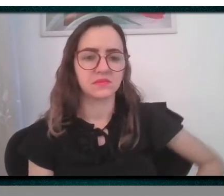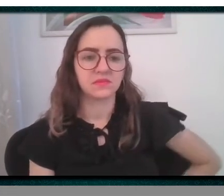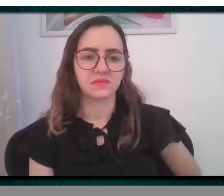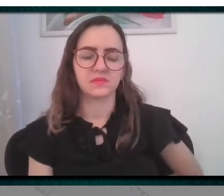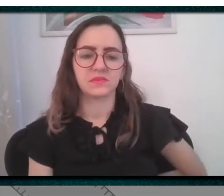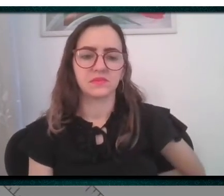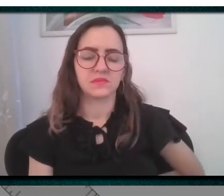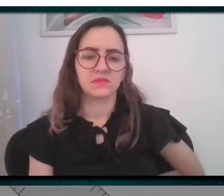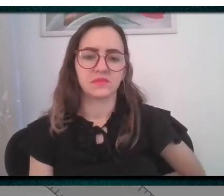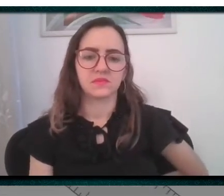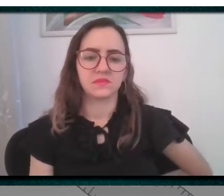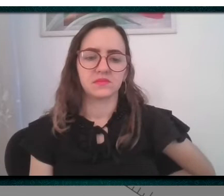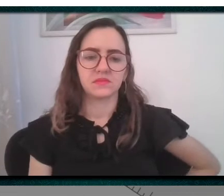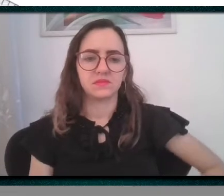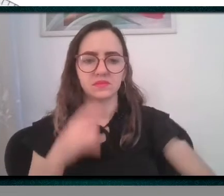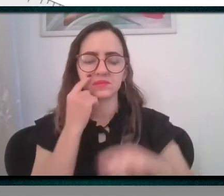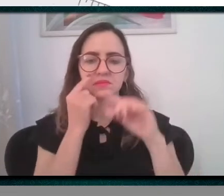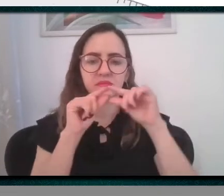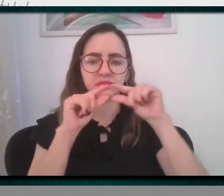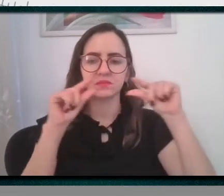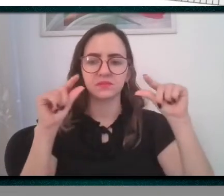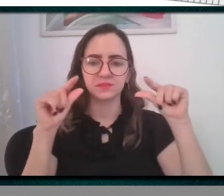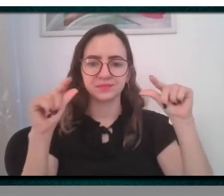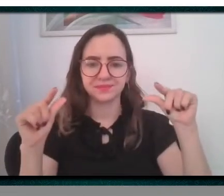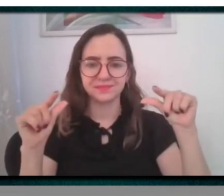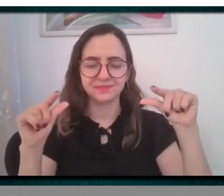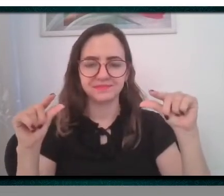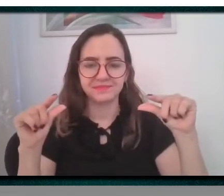Eu vou fazer a réguazinha novamente.